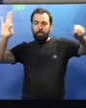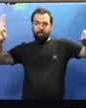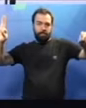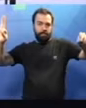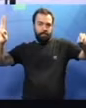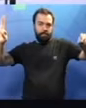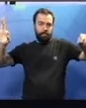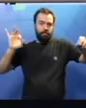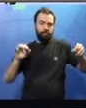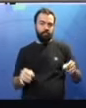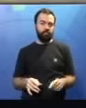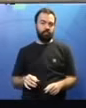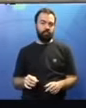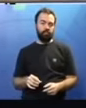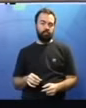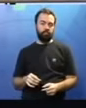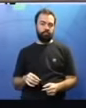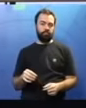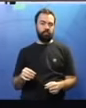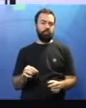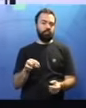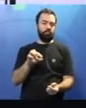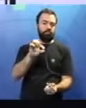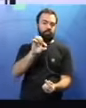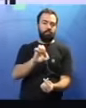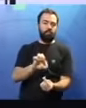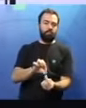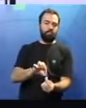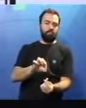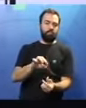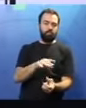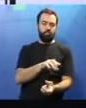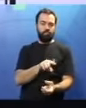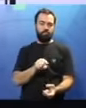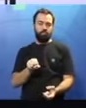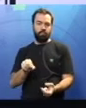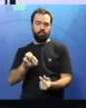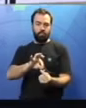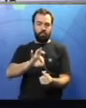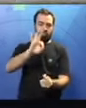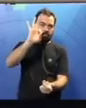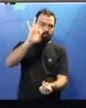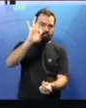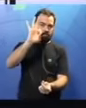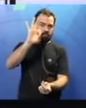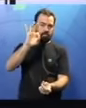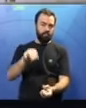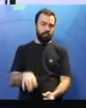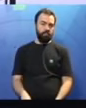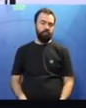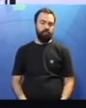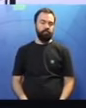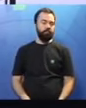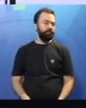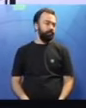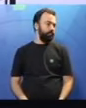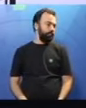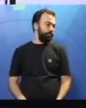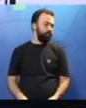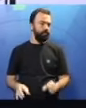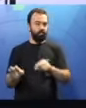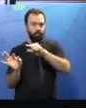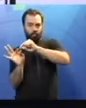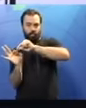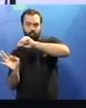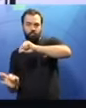A amplitude seria a distância do ponto de equilíbrio até a altura da crista, ou do ponto de equilíbrio até o